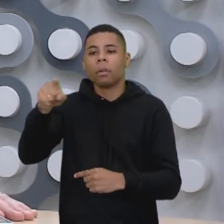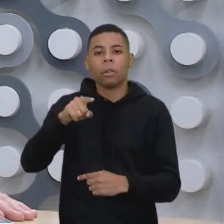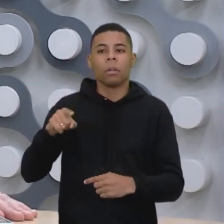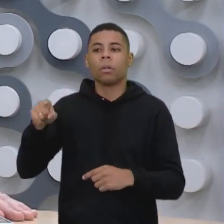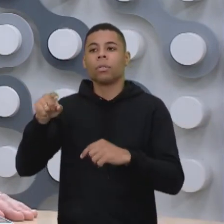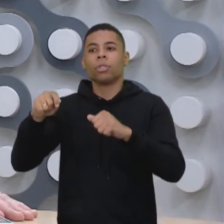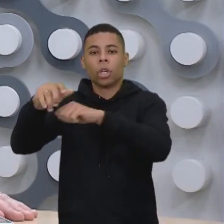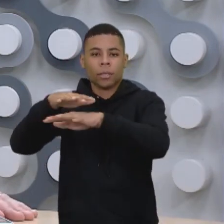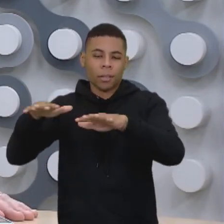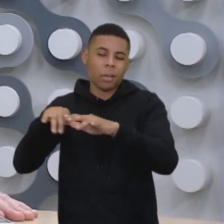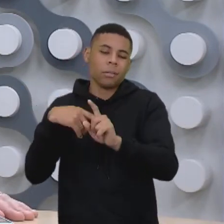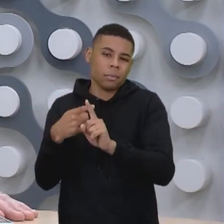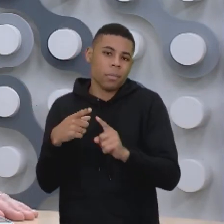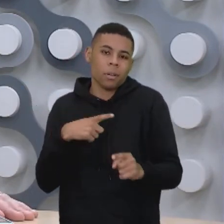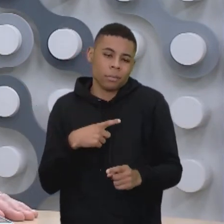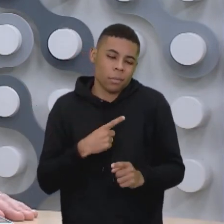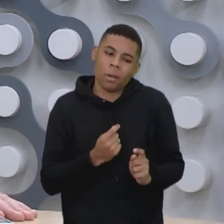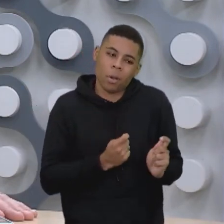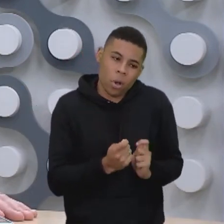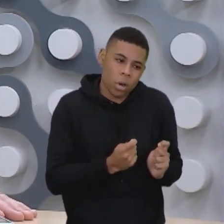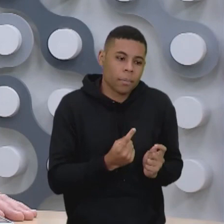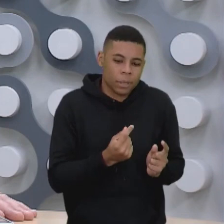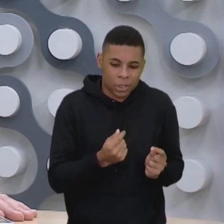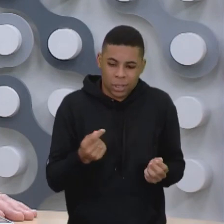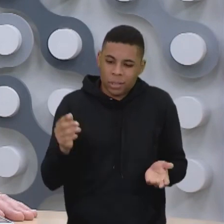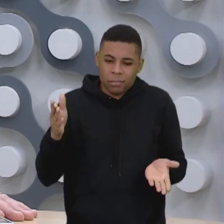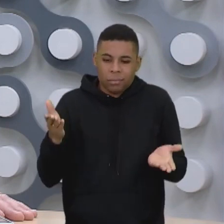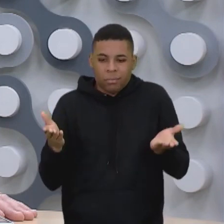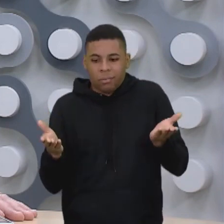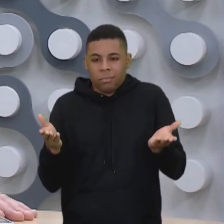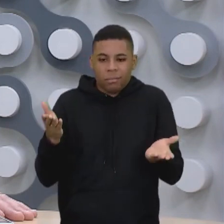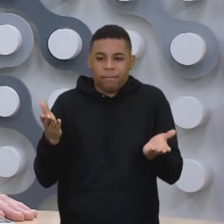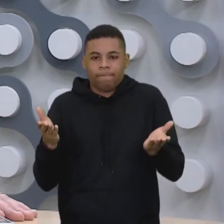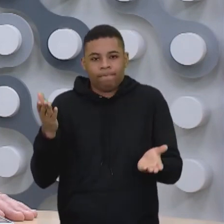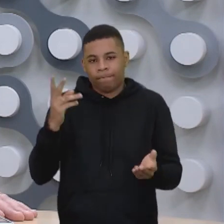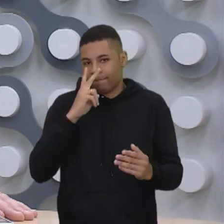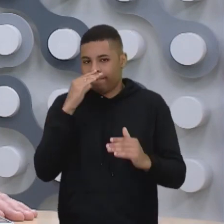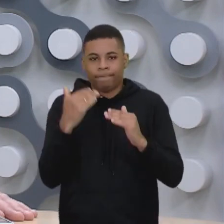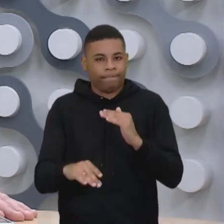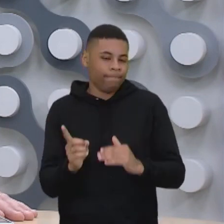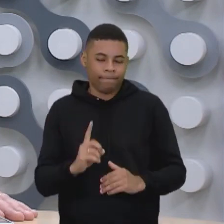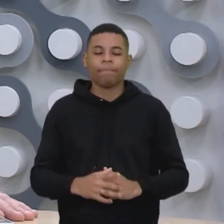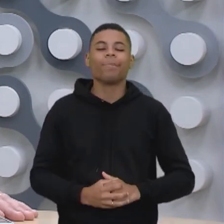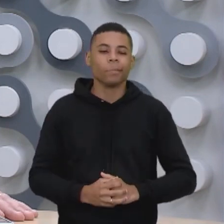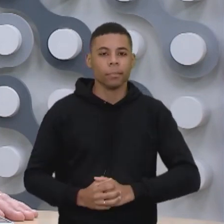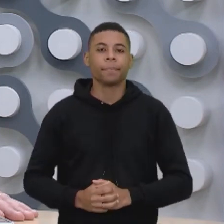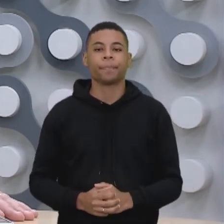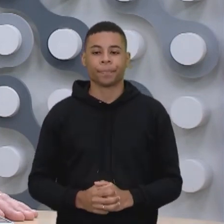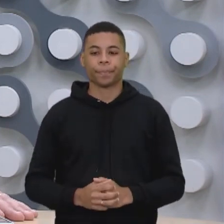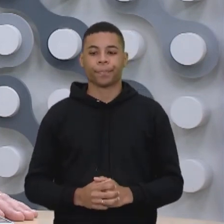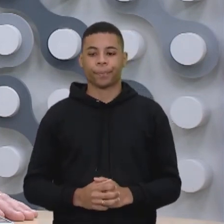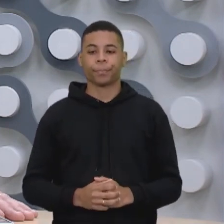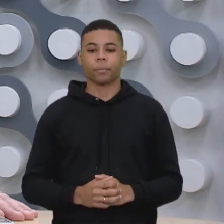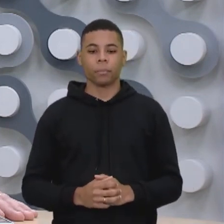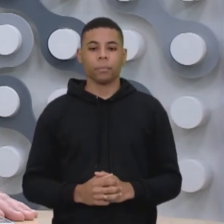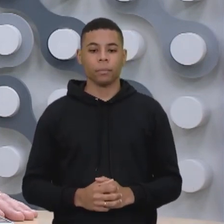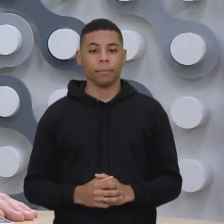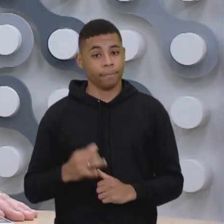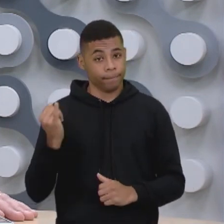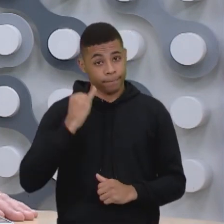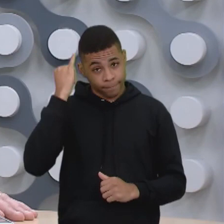principalmente com essas relações econômicas que cada vez mais tem uma inferência na nossa sociedade, né? Então